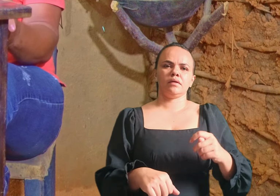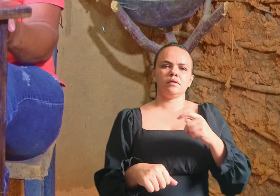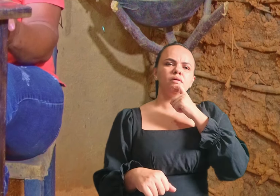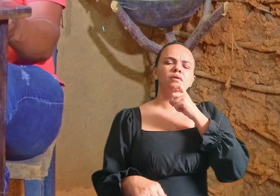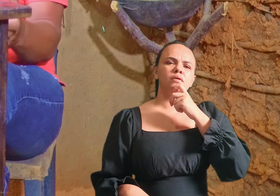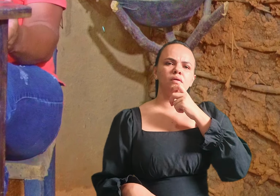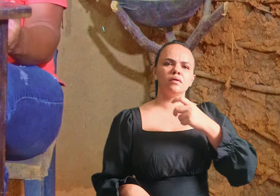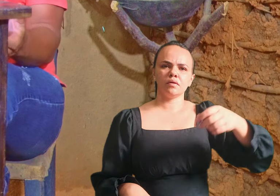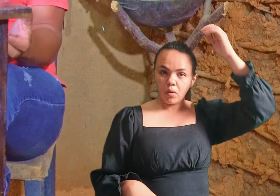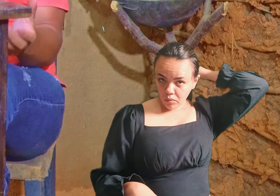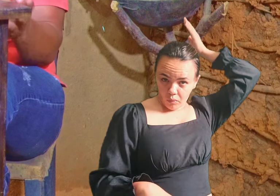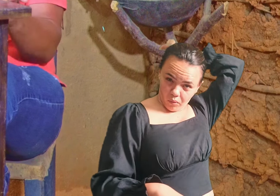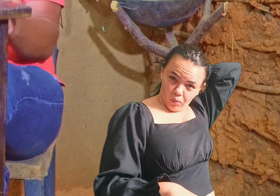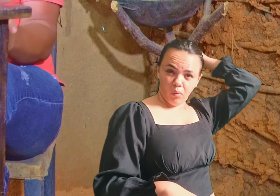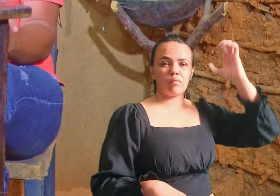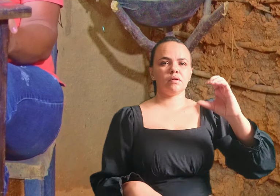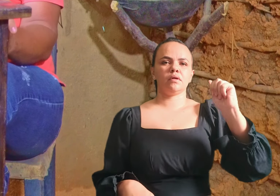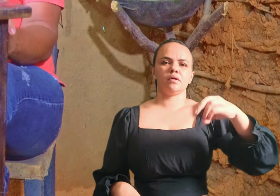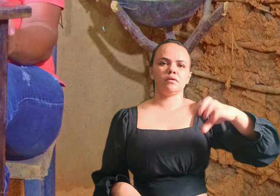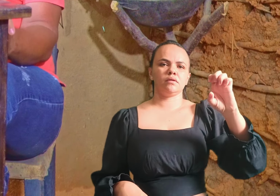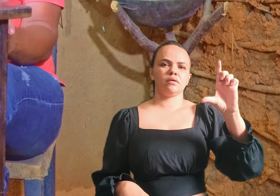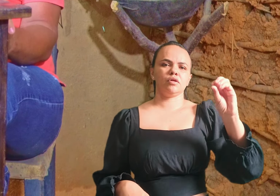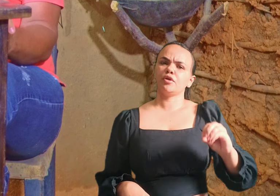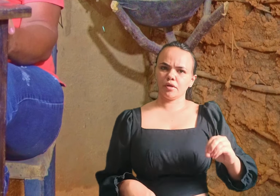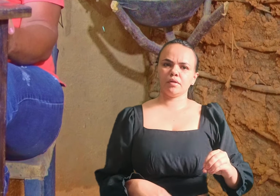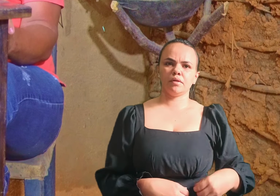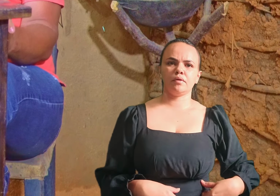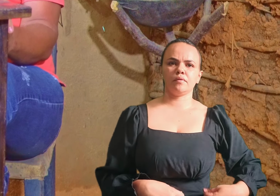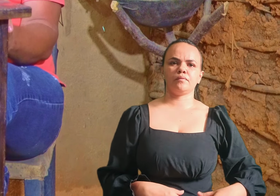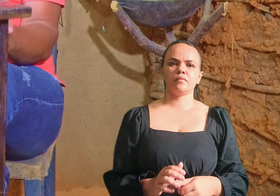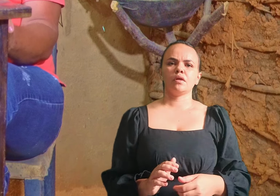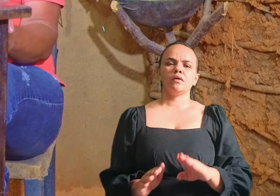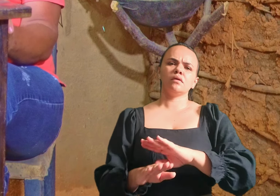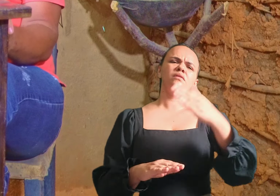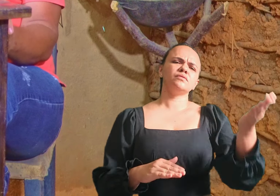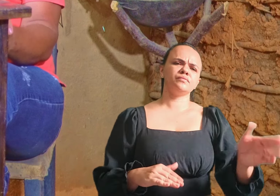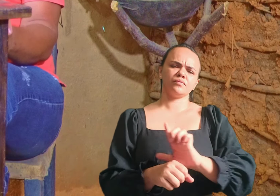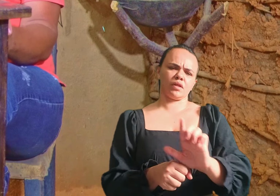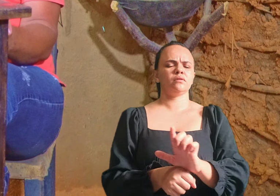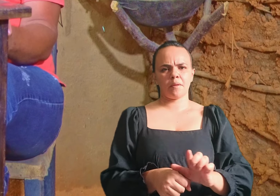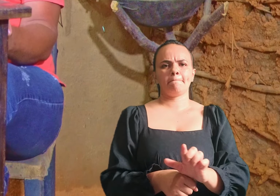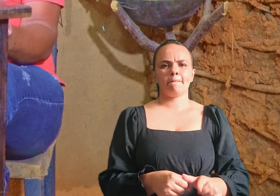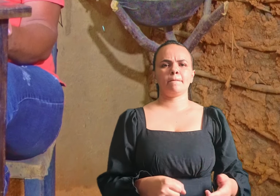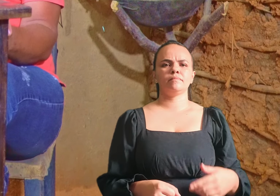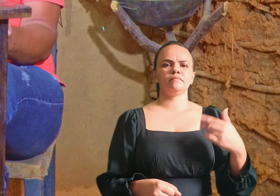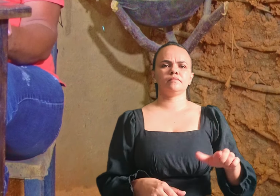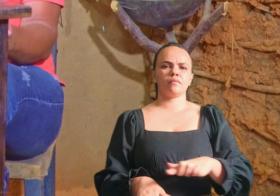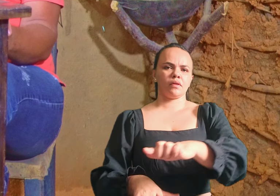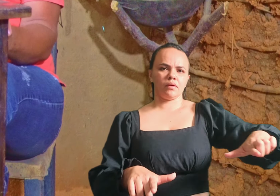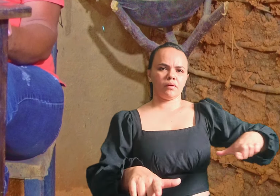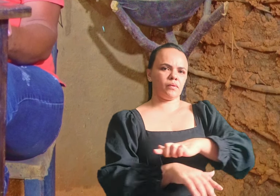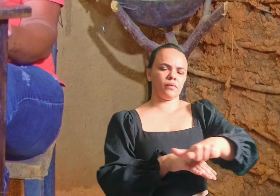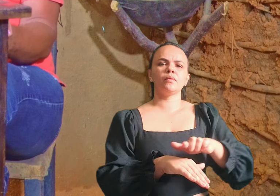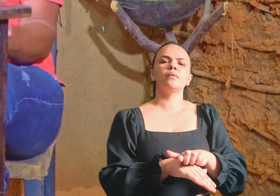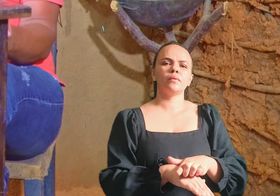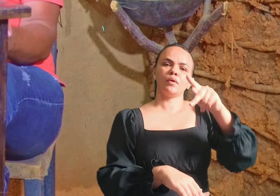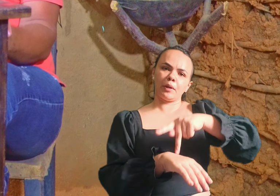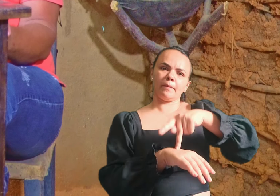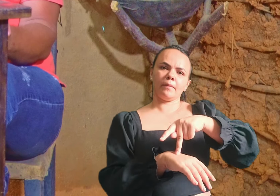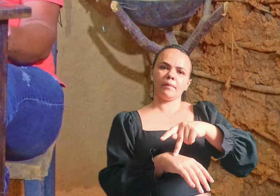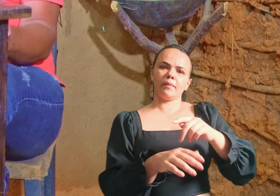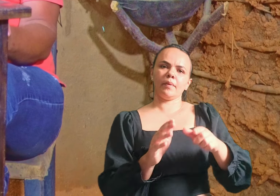outra pessoa que inclusive anterior a Luiz Gomes é bem bom que você fala disso que é provavelmente a Lagoa de Pedra ela existiu antes de Luiz